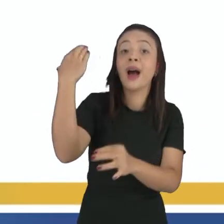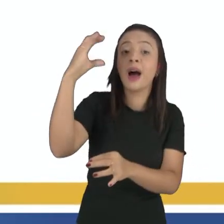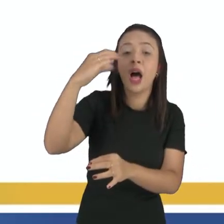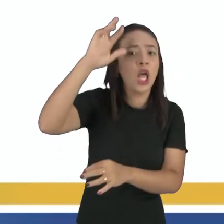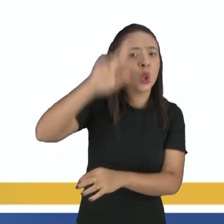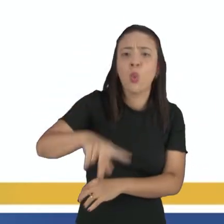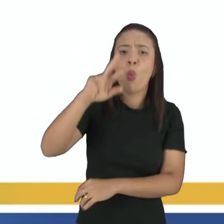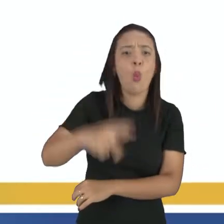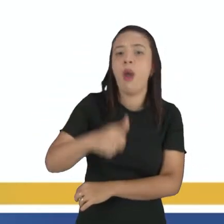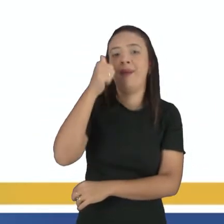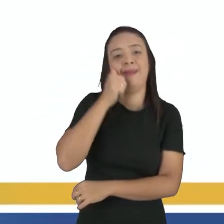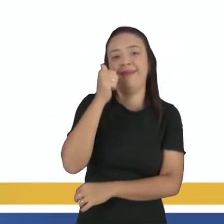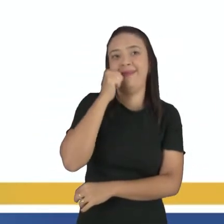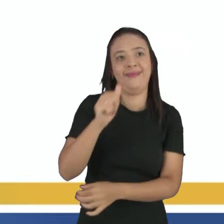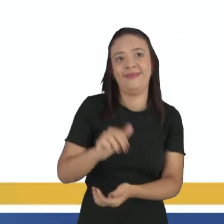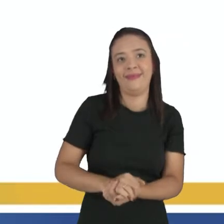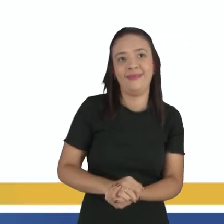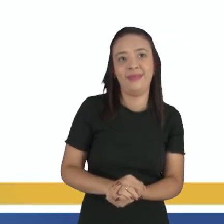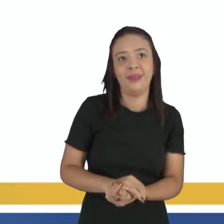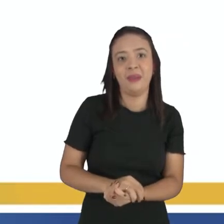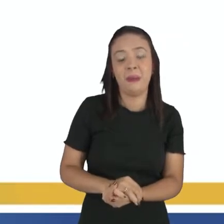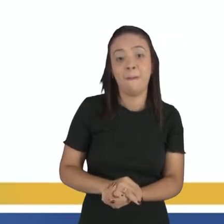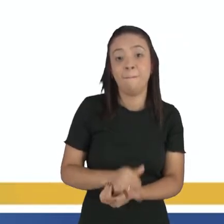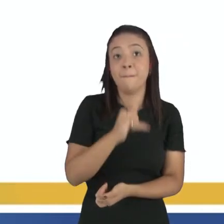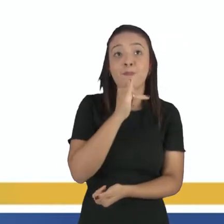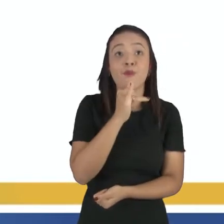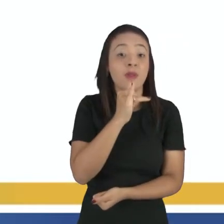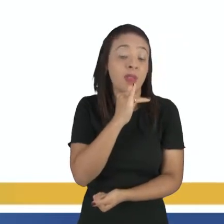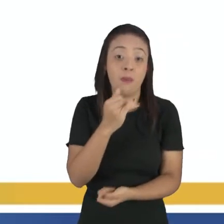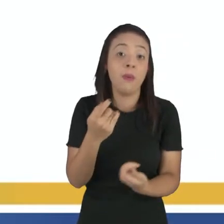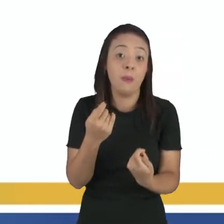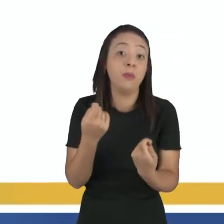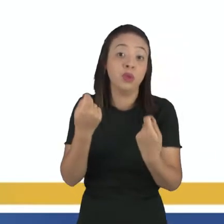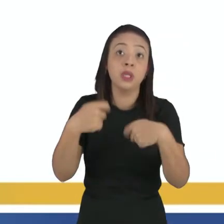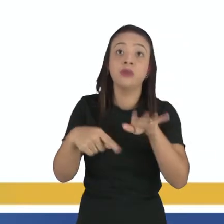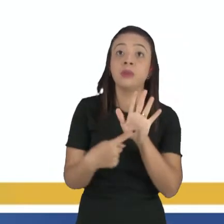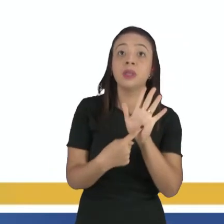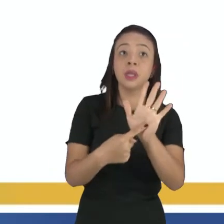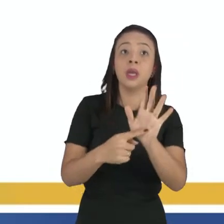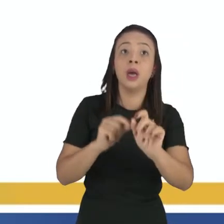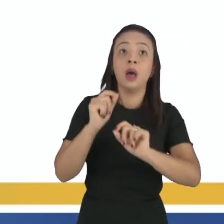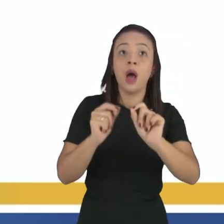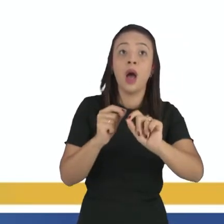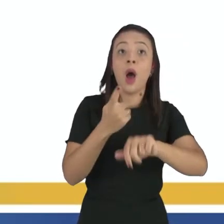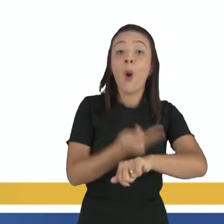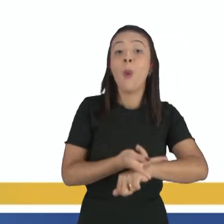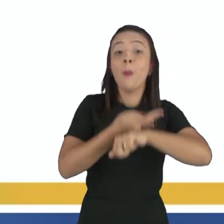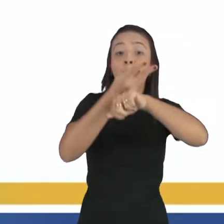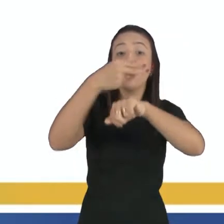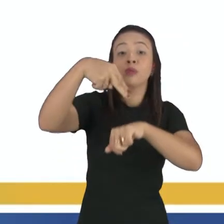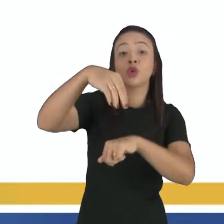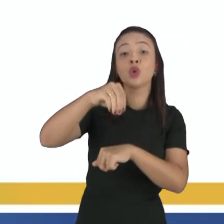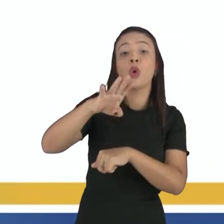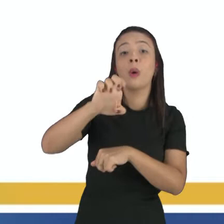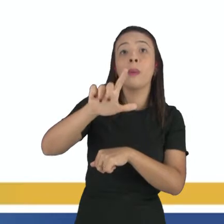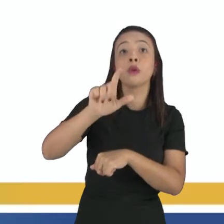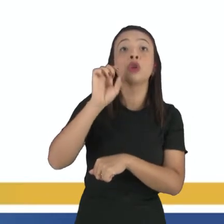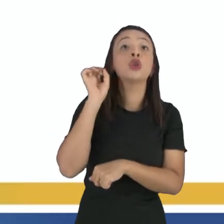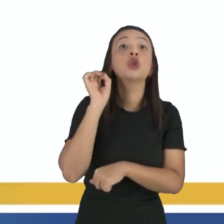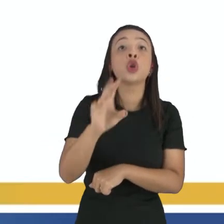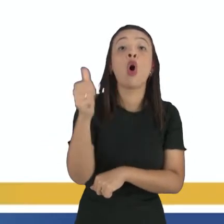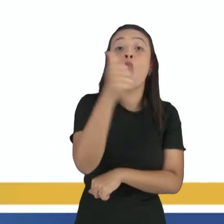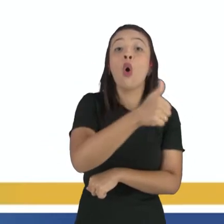ciência não é feminina um dos maiores exemplos que se pode dar nessa situação ao prêmio Nobel em que apenas